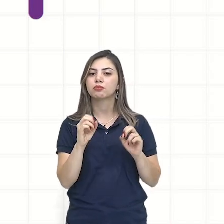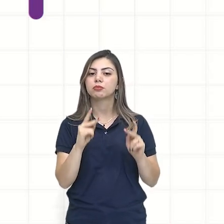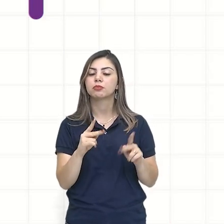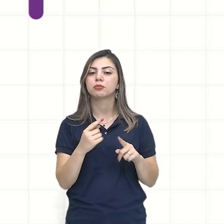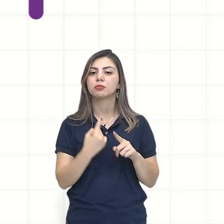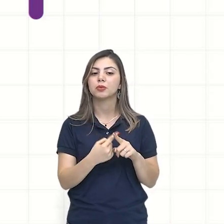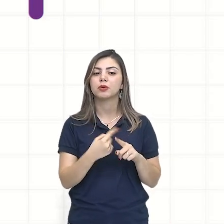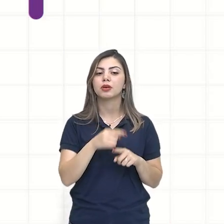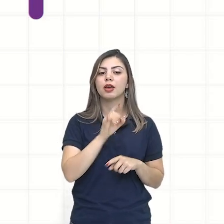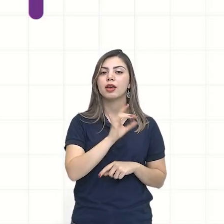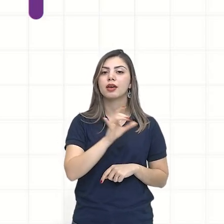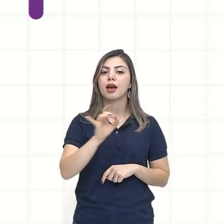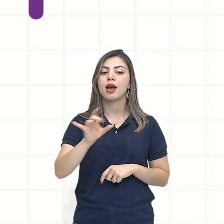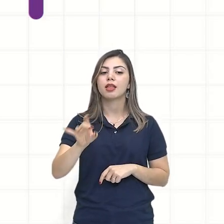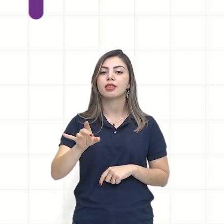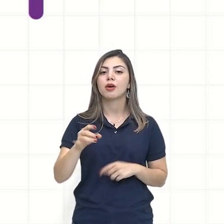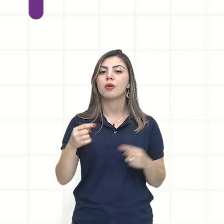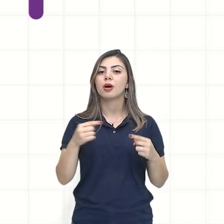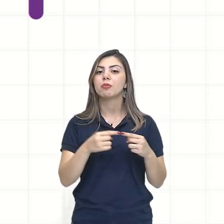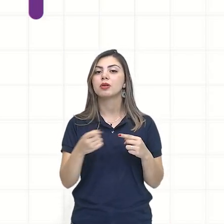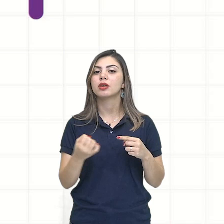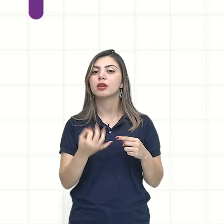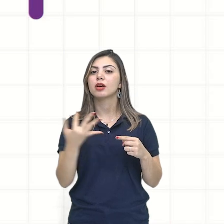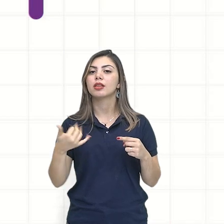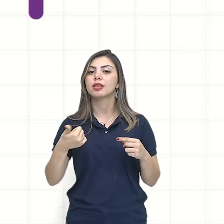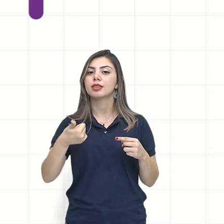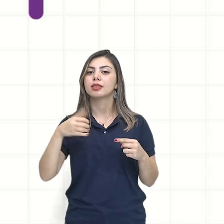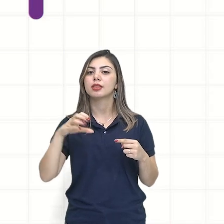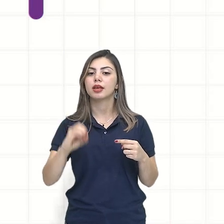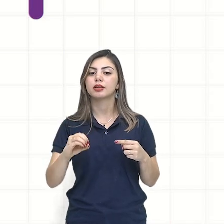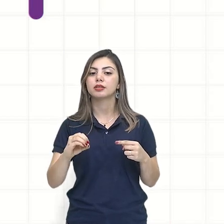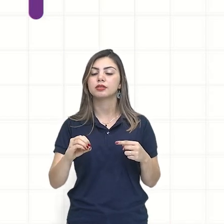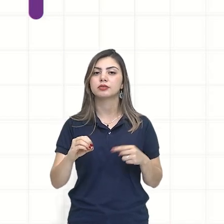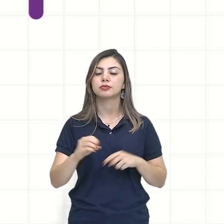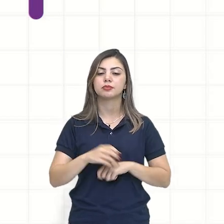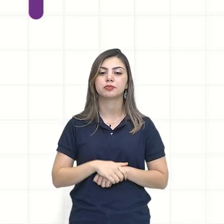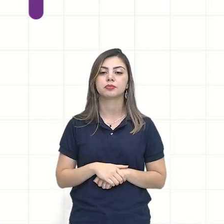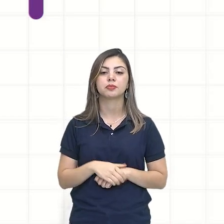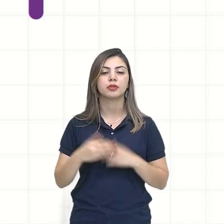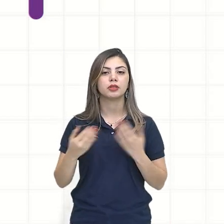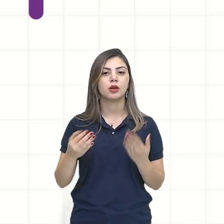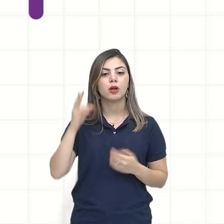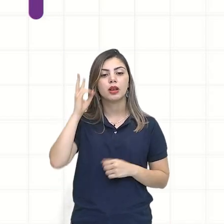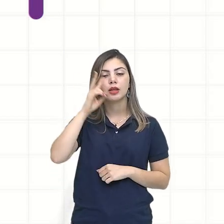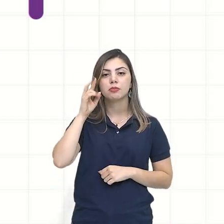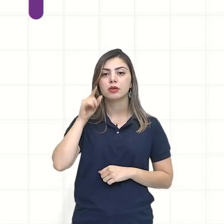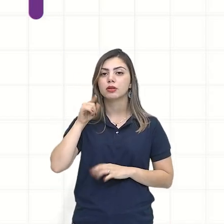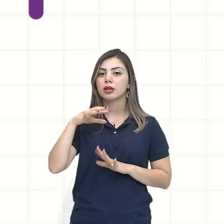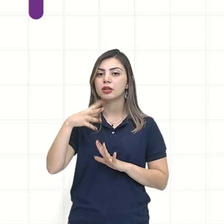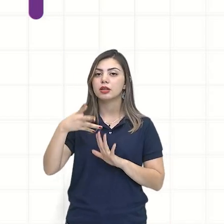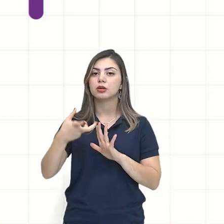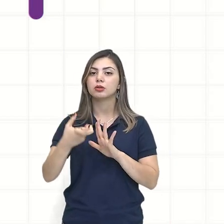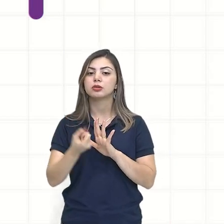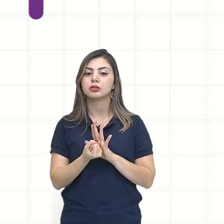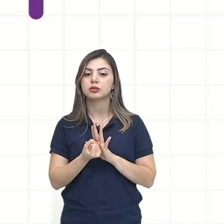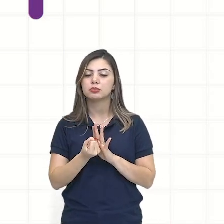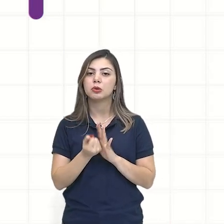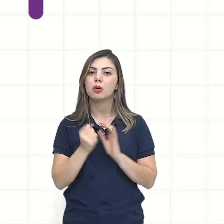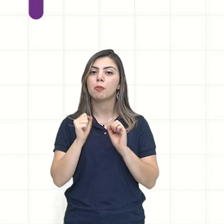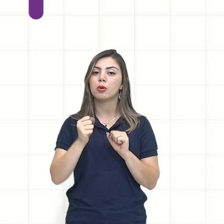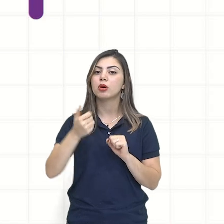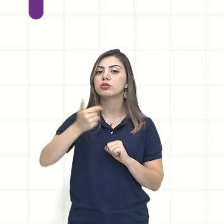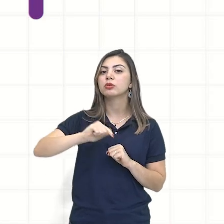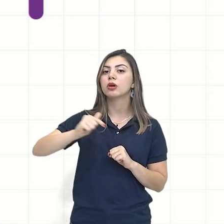né, porque cada um deles vale quanto? Vale 10 unidades. Lembrando que esses símbolos aqui, pessoal, eles só podem ser